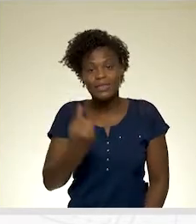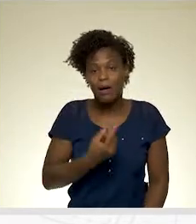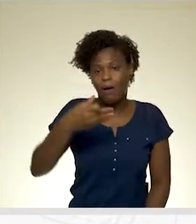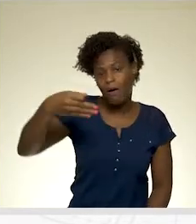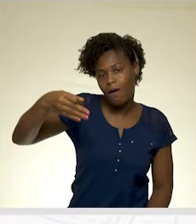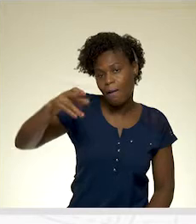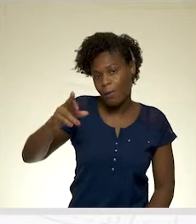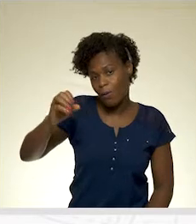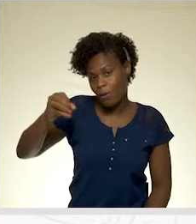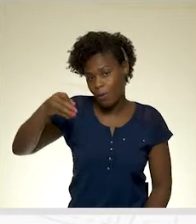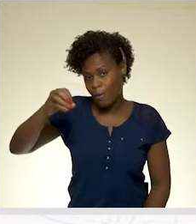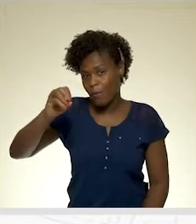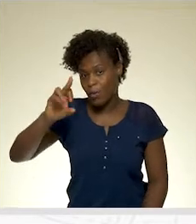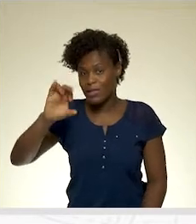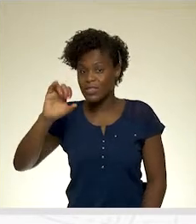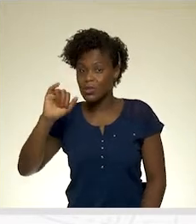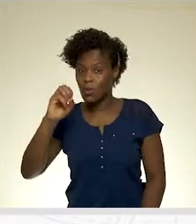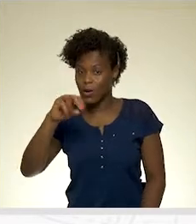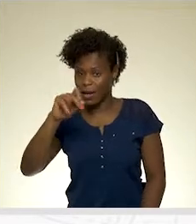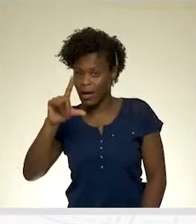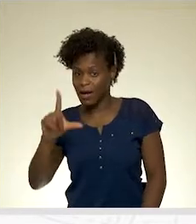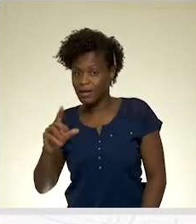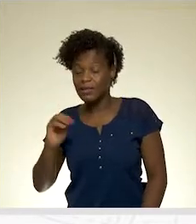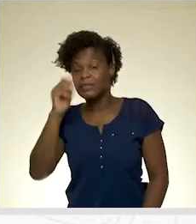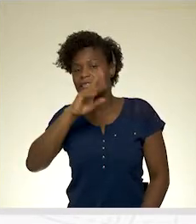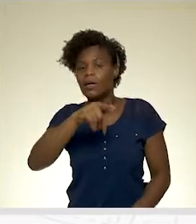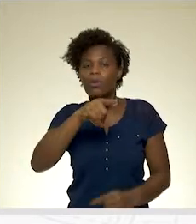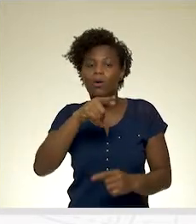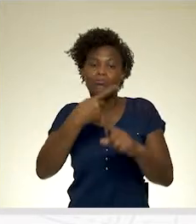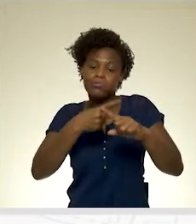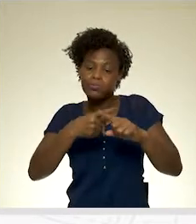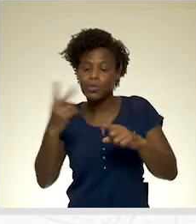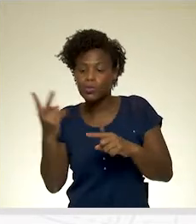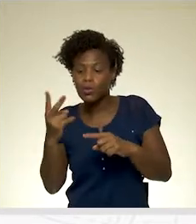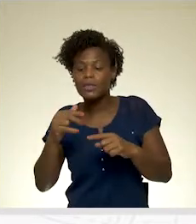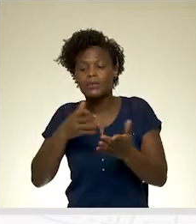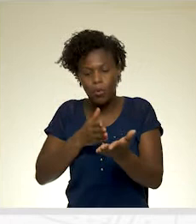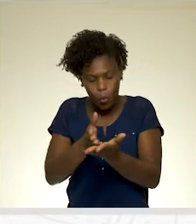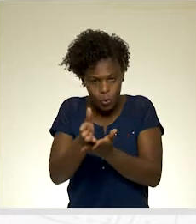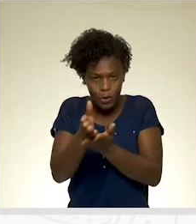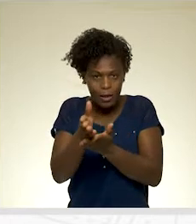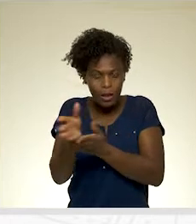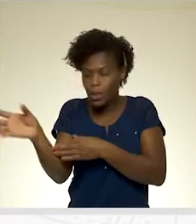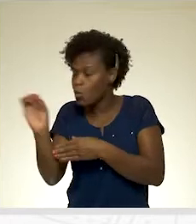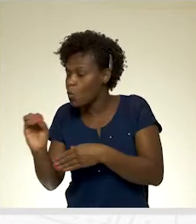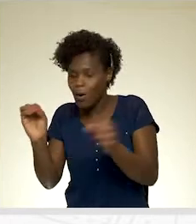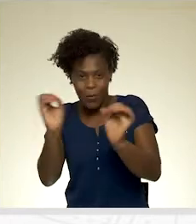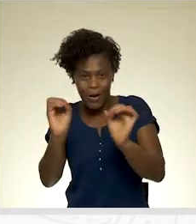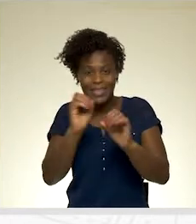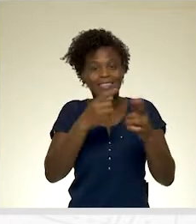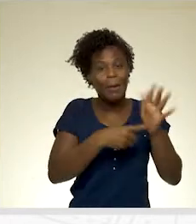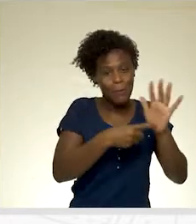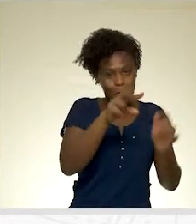proporcionais se o produto entre elas for uma constante não nula.